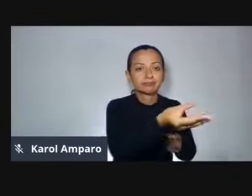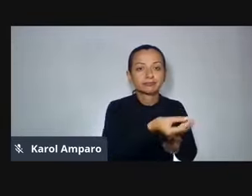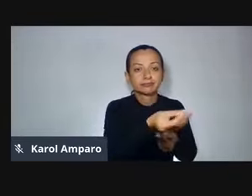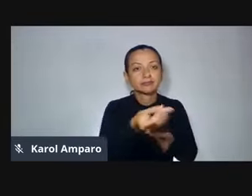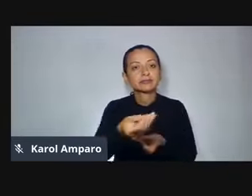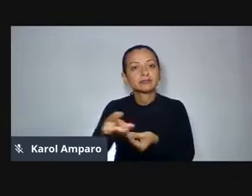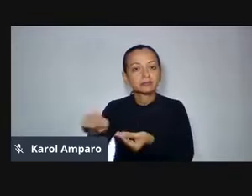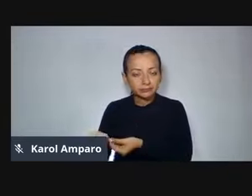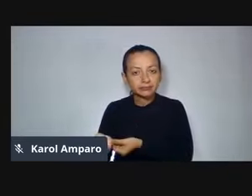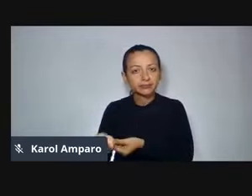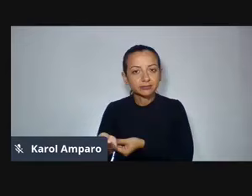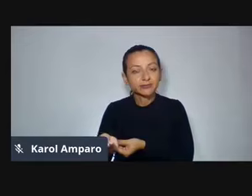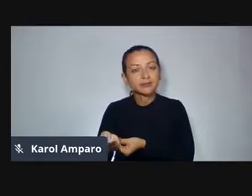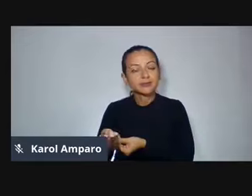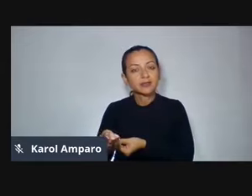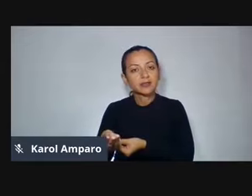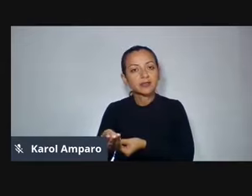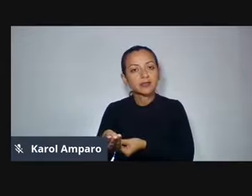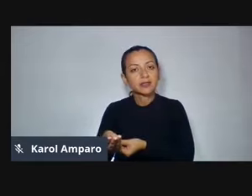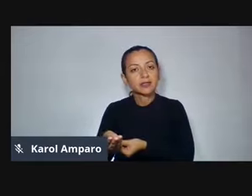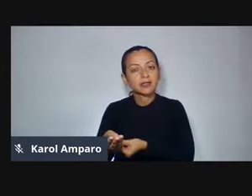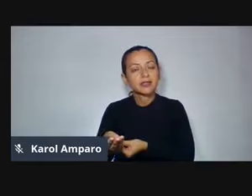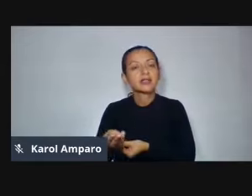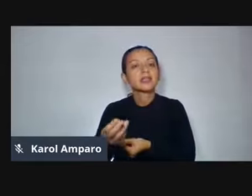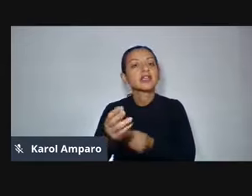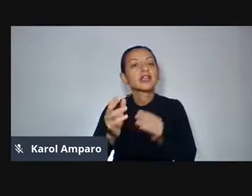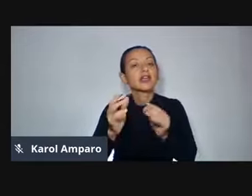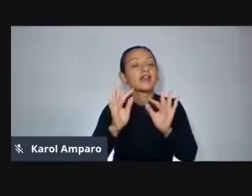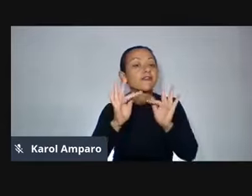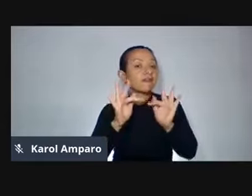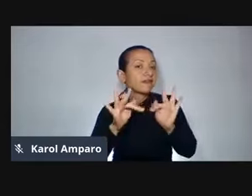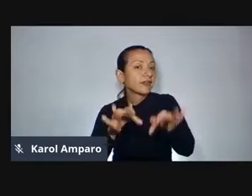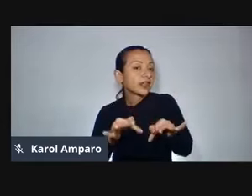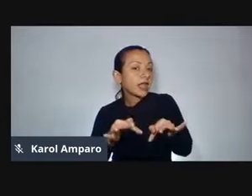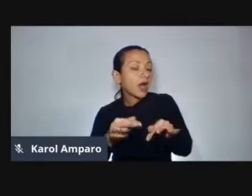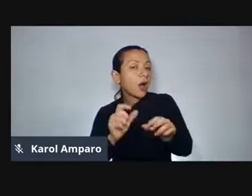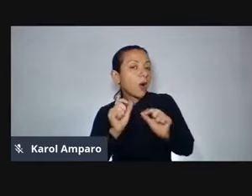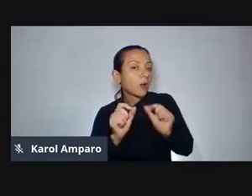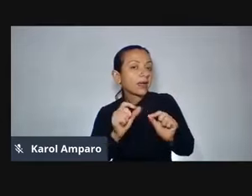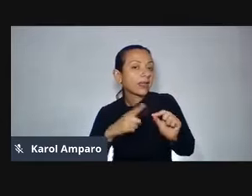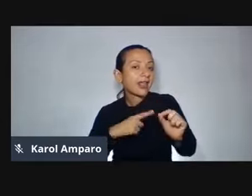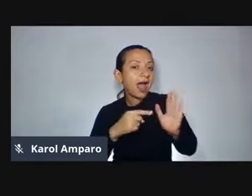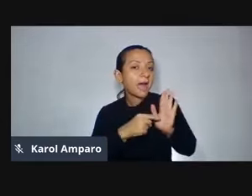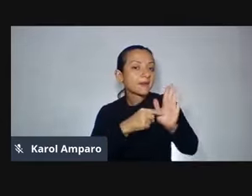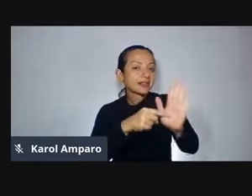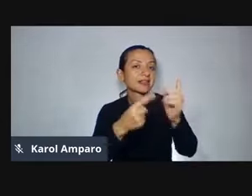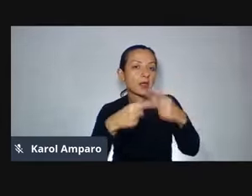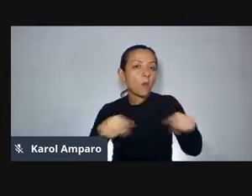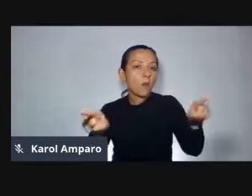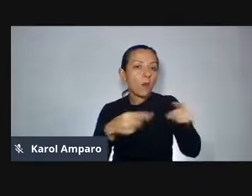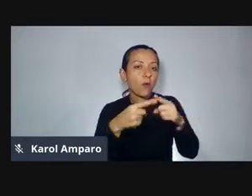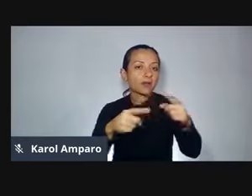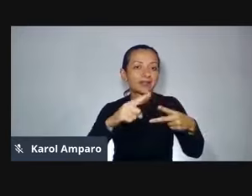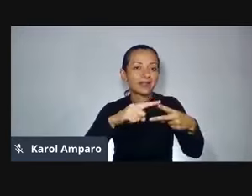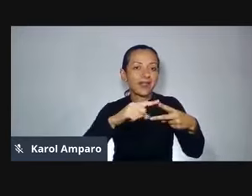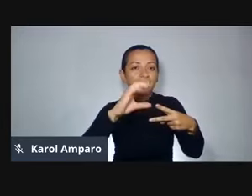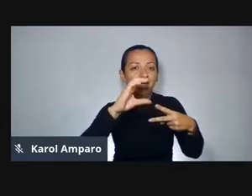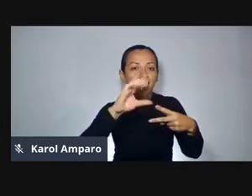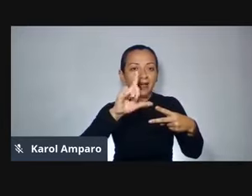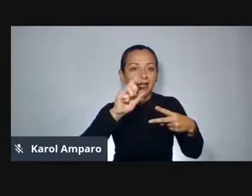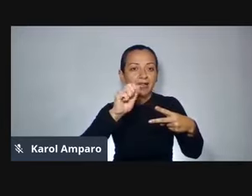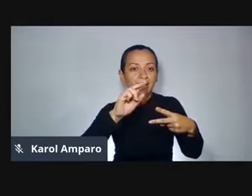e conclui com a apresentação ao vivo da Cláudia e do Gilmar. Correto? Então é imperdível sábado.